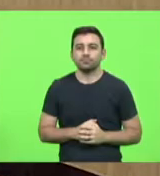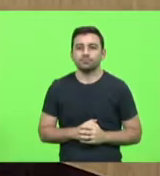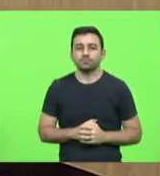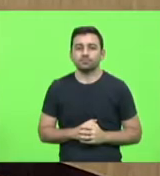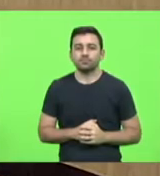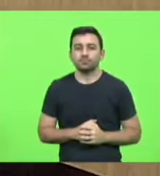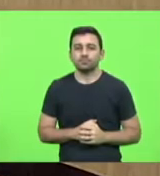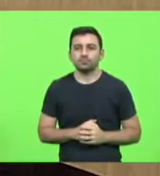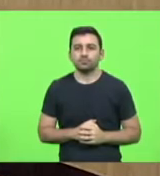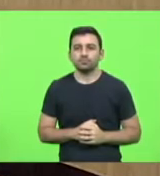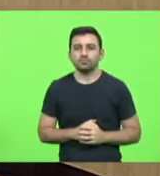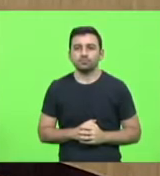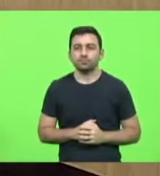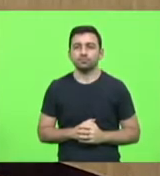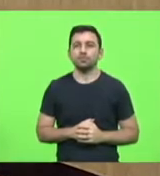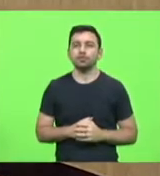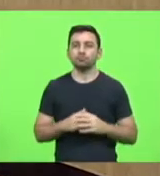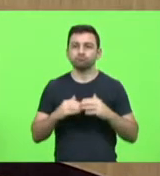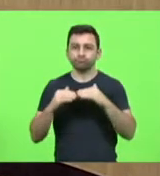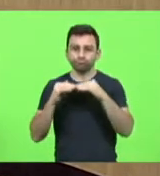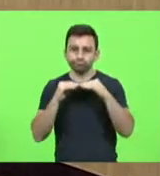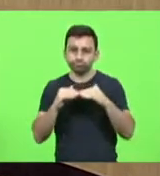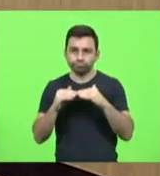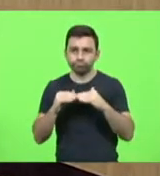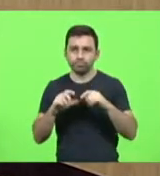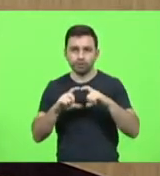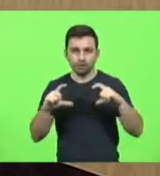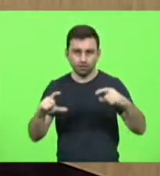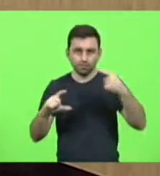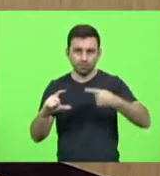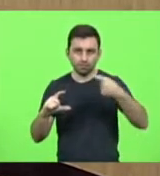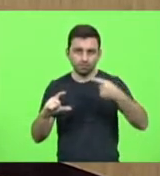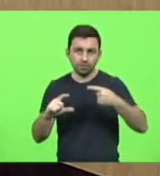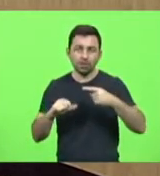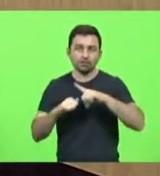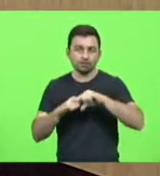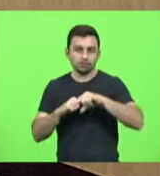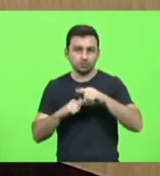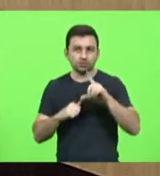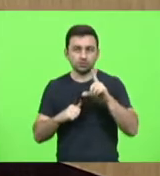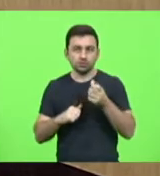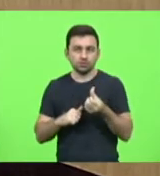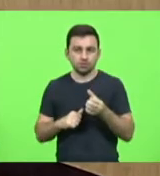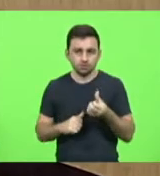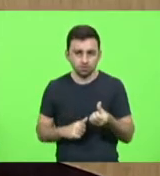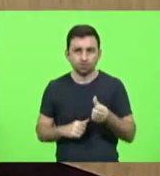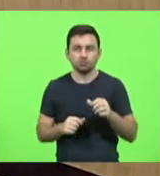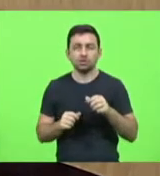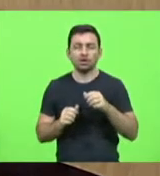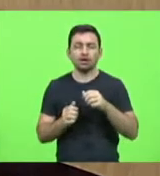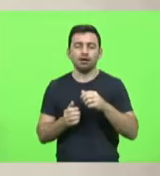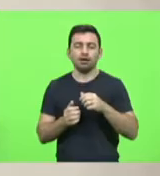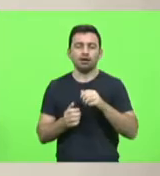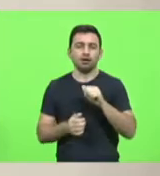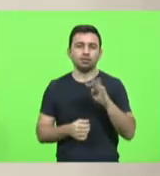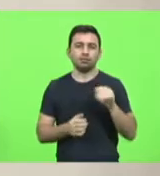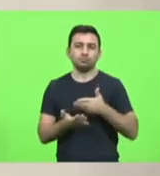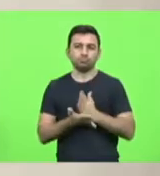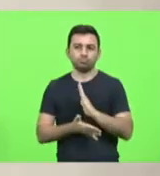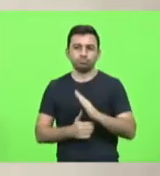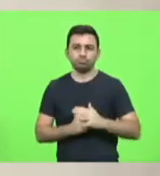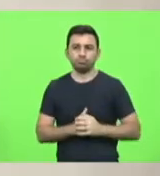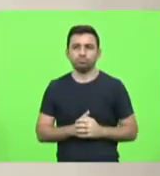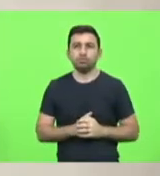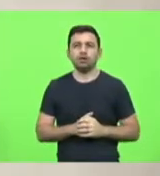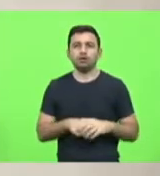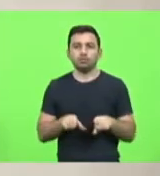Em consonância com o parágrafo primeiro do artigo número 106 do Regimento Interno, dou a ata por aprovada. Solicito a